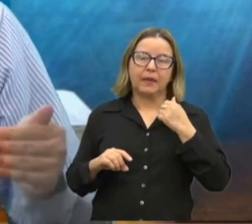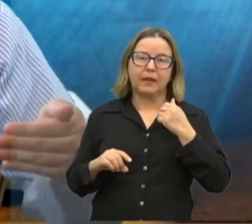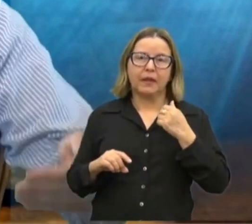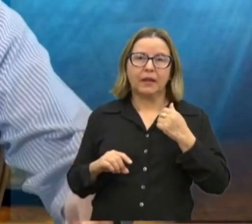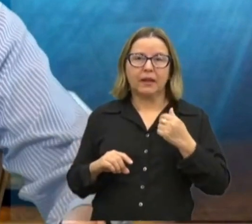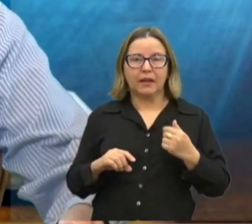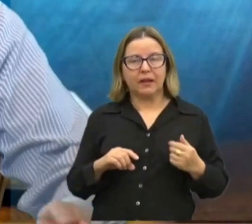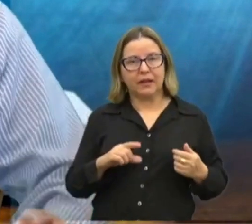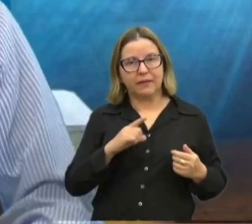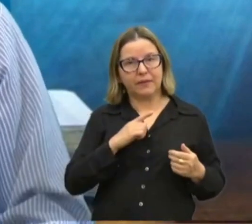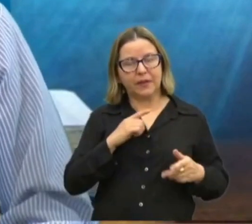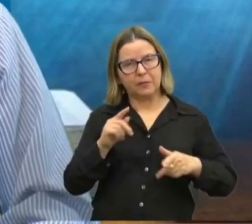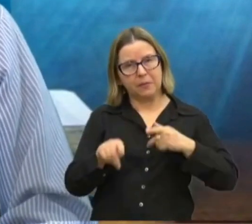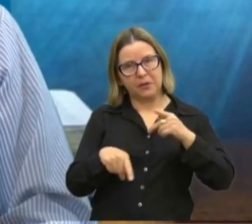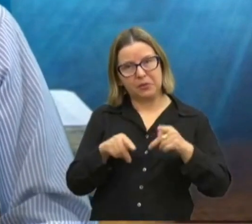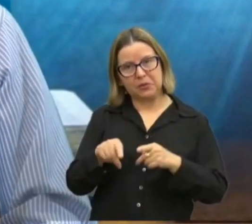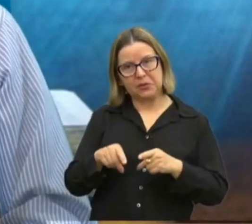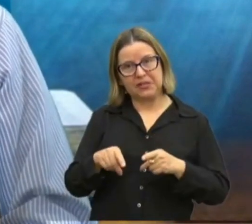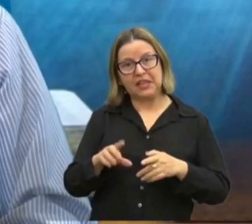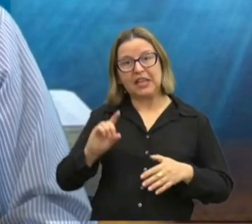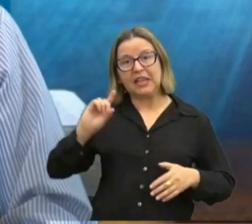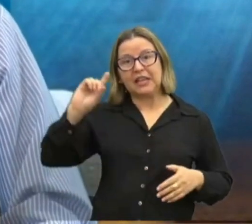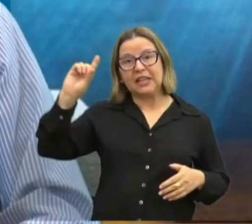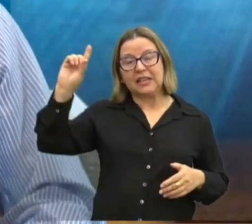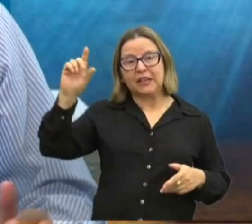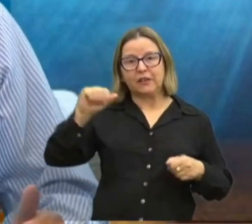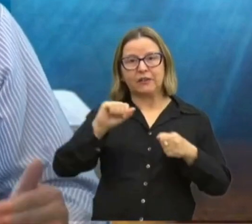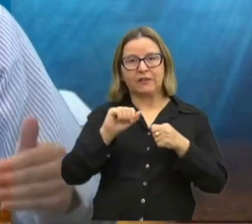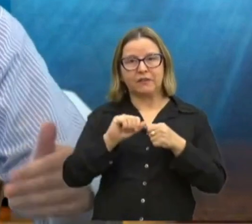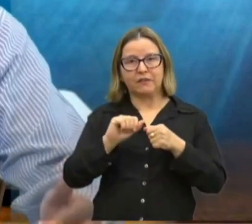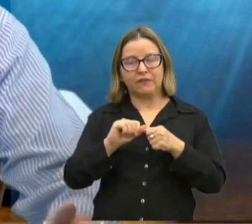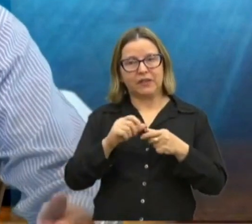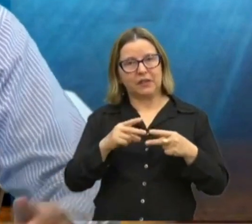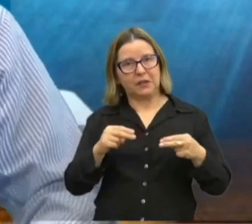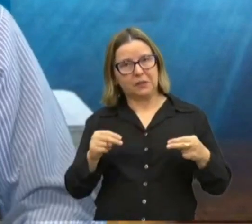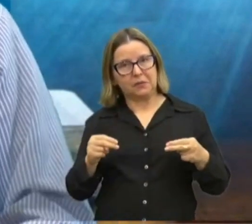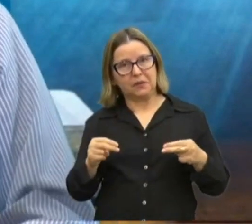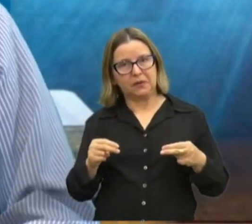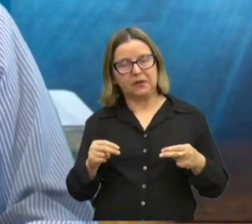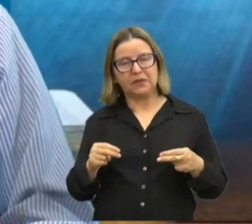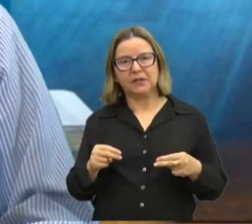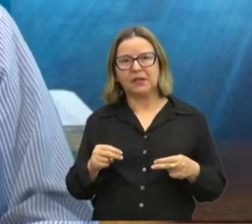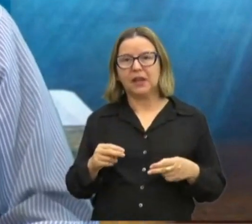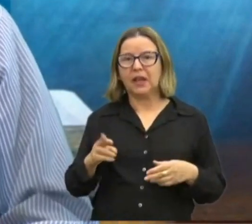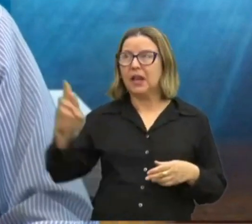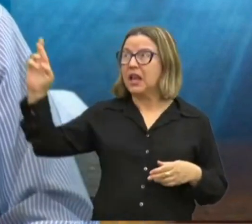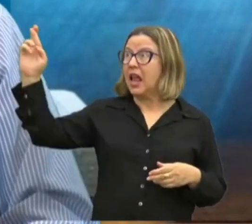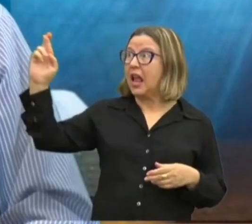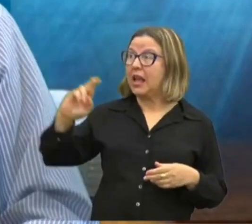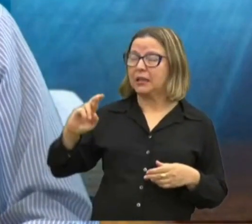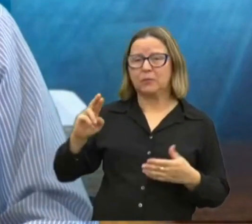em resposta a um clamor, em resposta a um pedido.